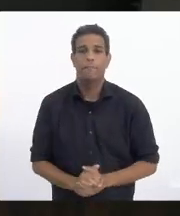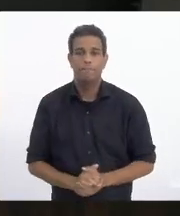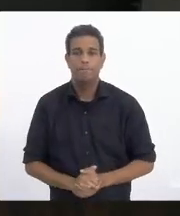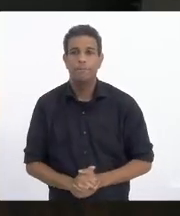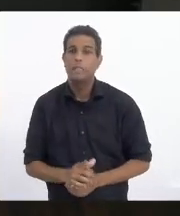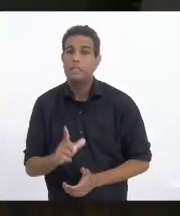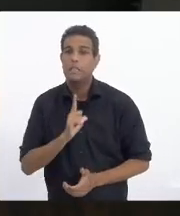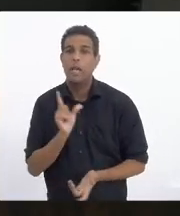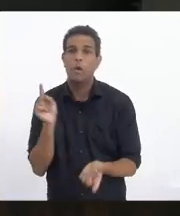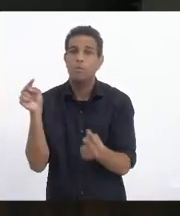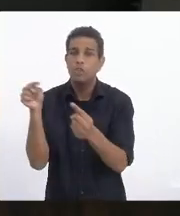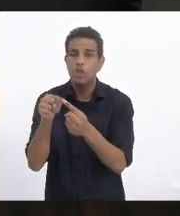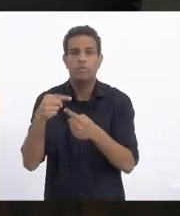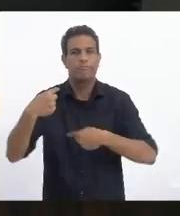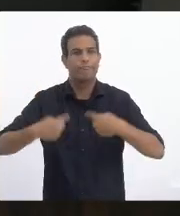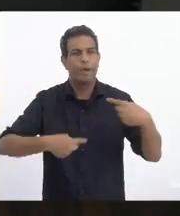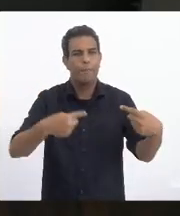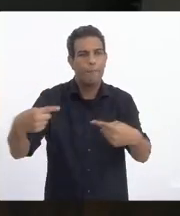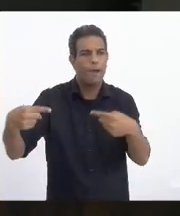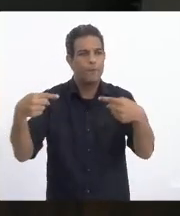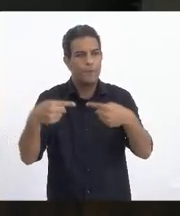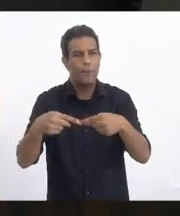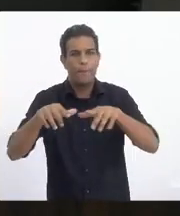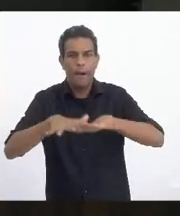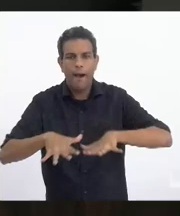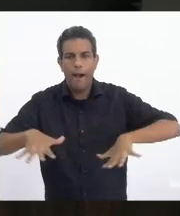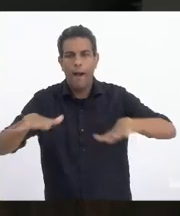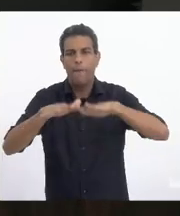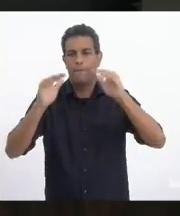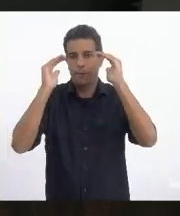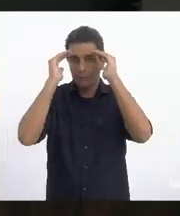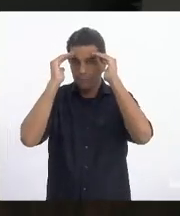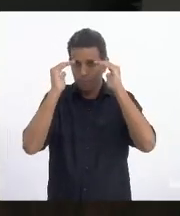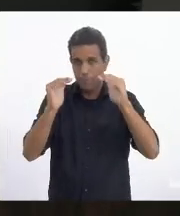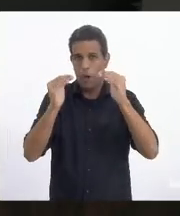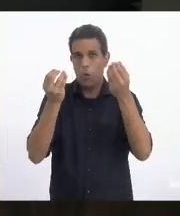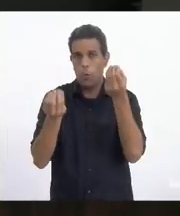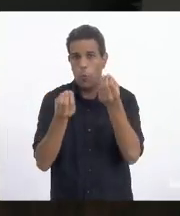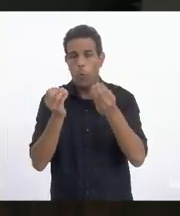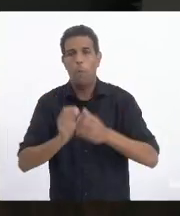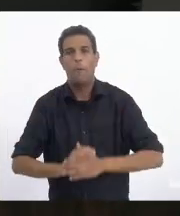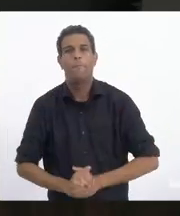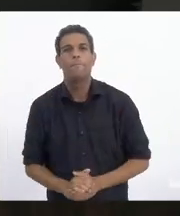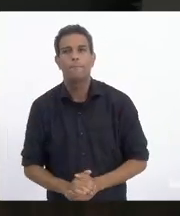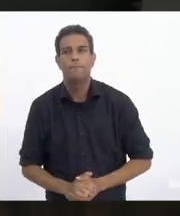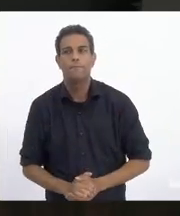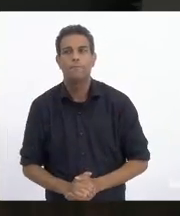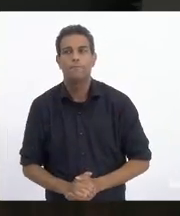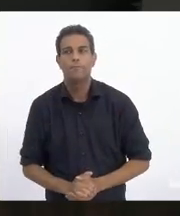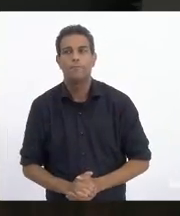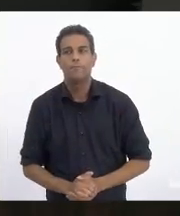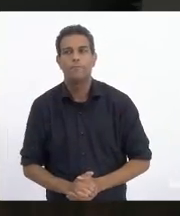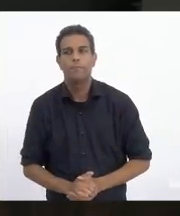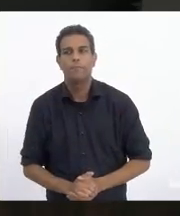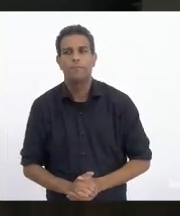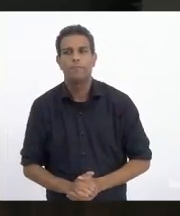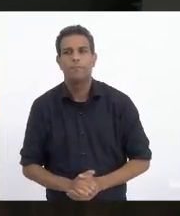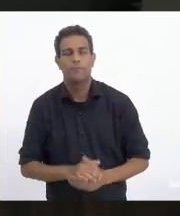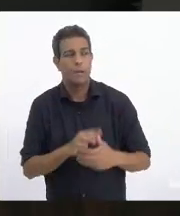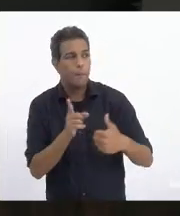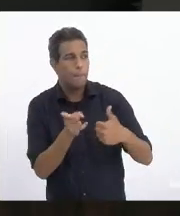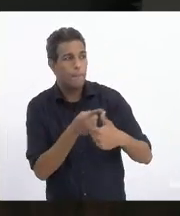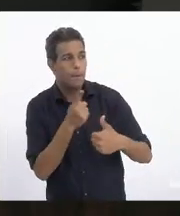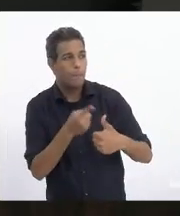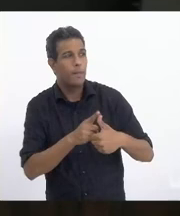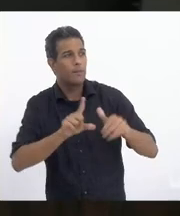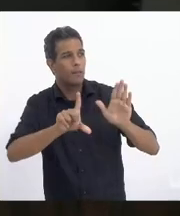que foi debatida no Congresso Nacional a respeito de previdência. Então, esse é o primeiro ponto. A lei precisa ser